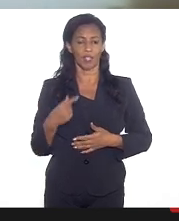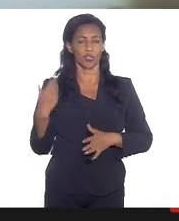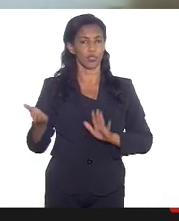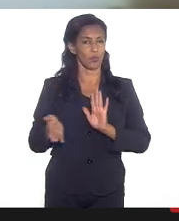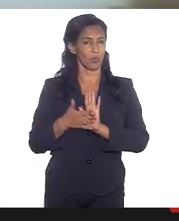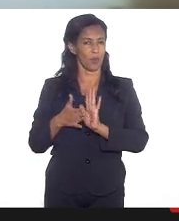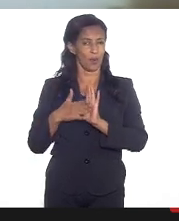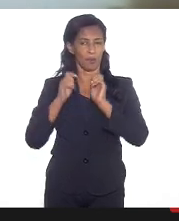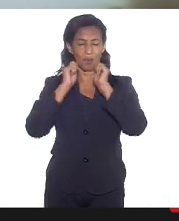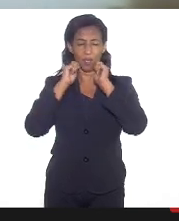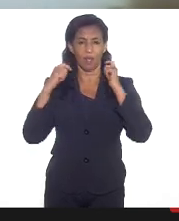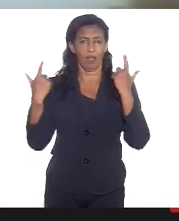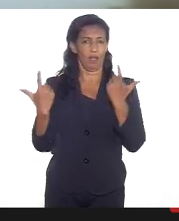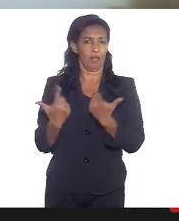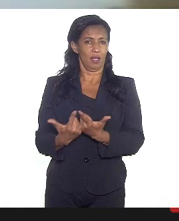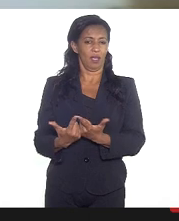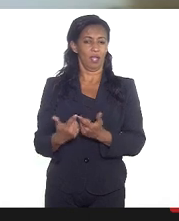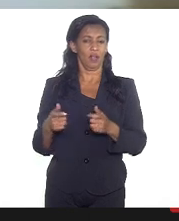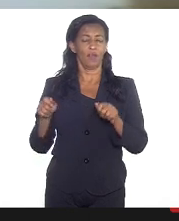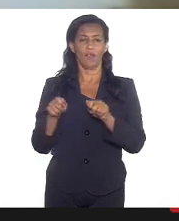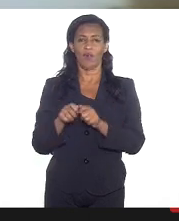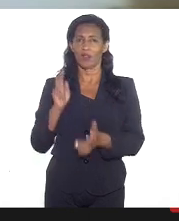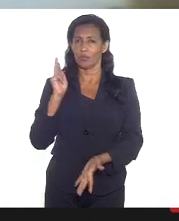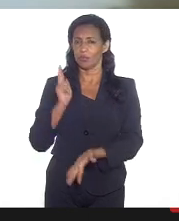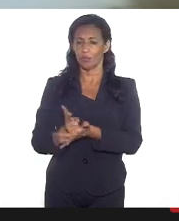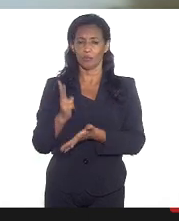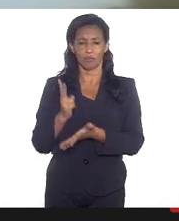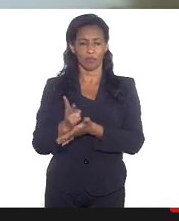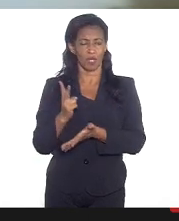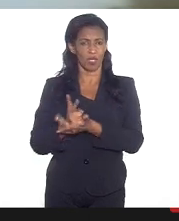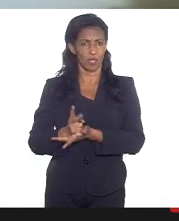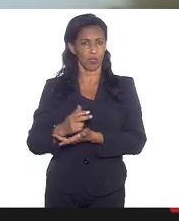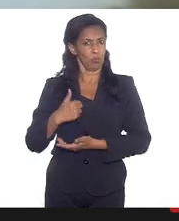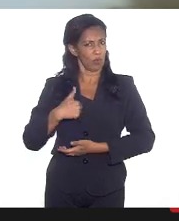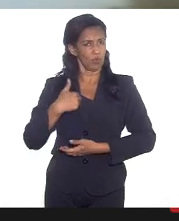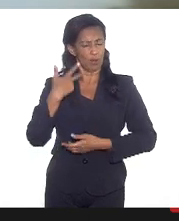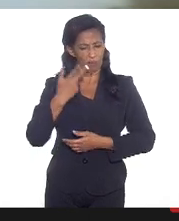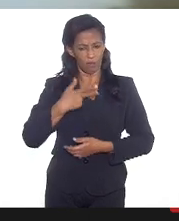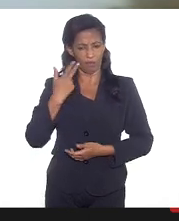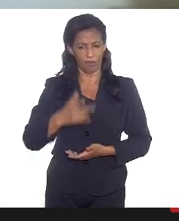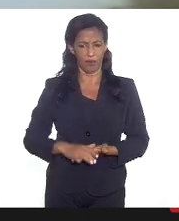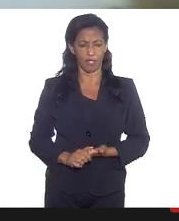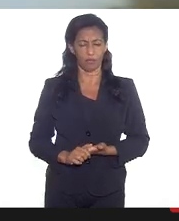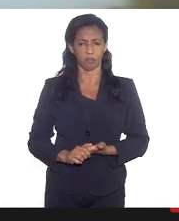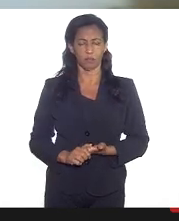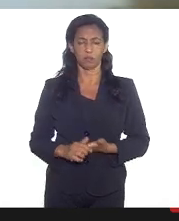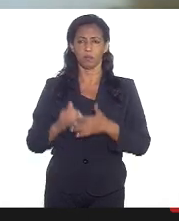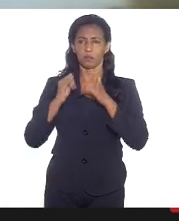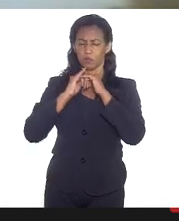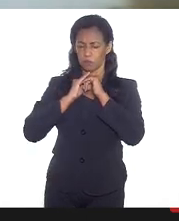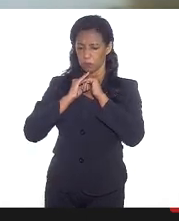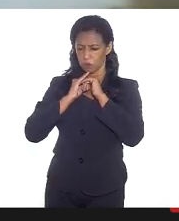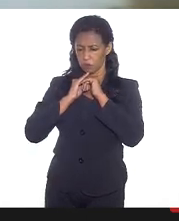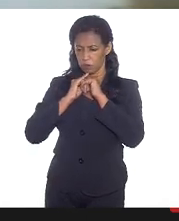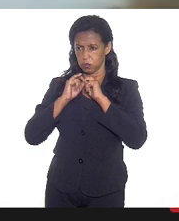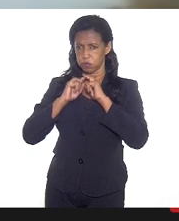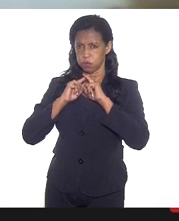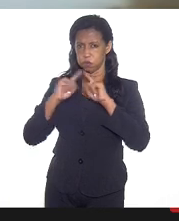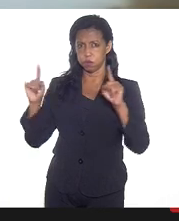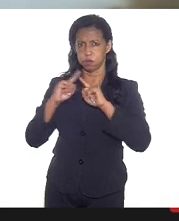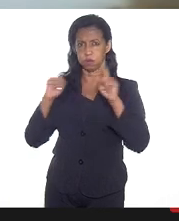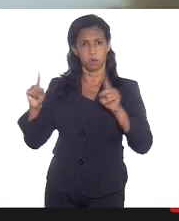Assembleia Legislativa, fazer o mesmo que eu tenho dito, denunciar o